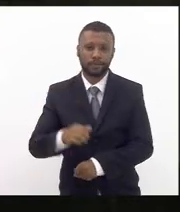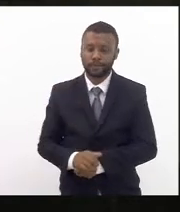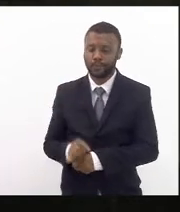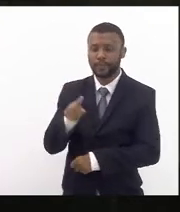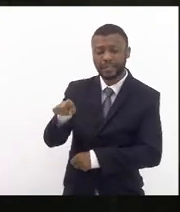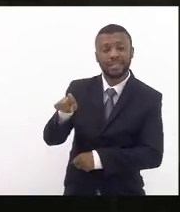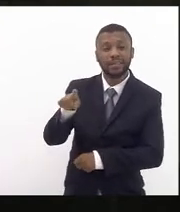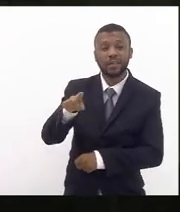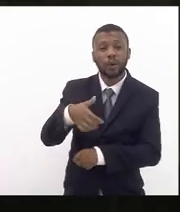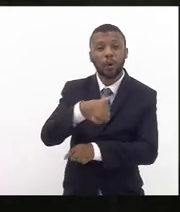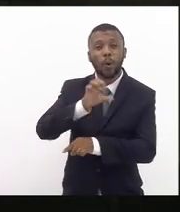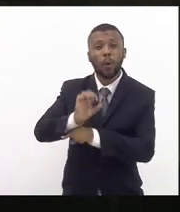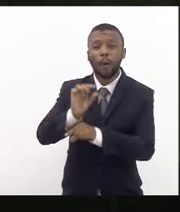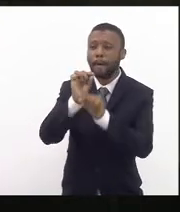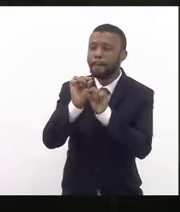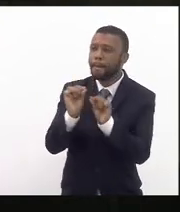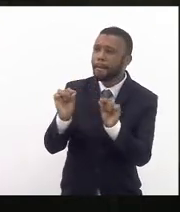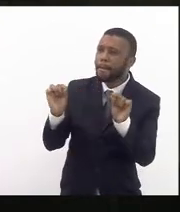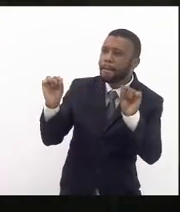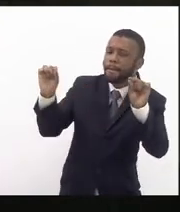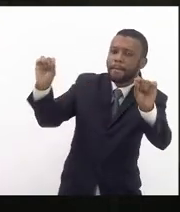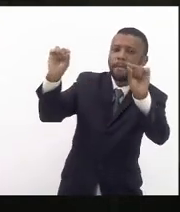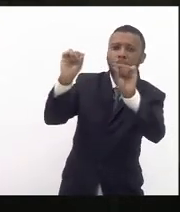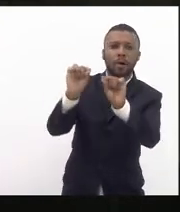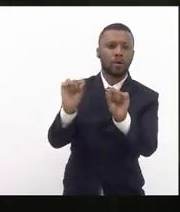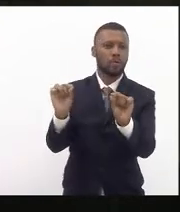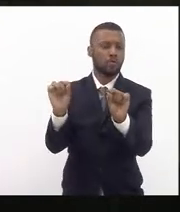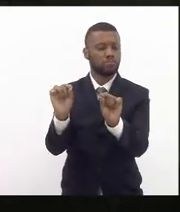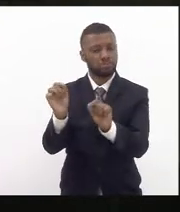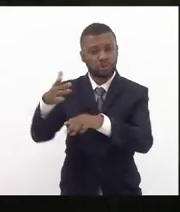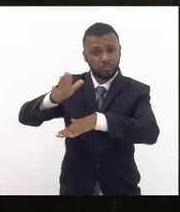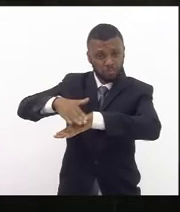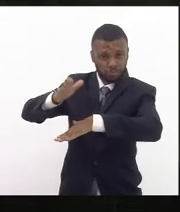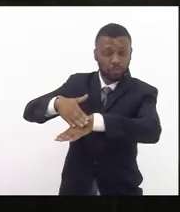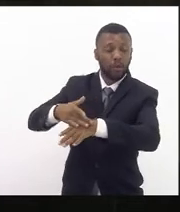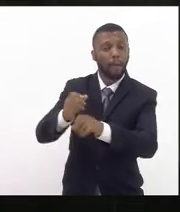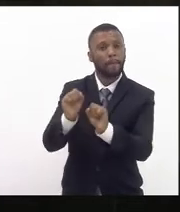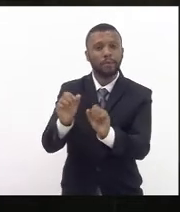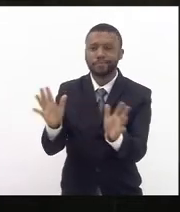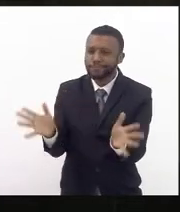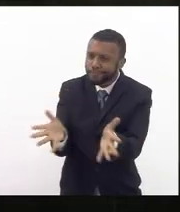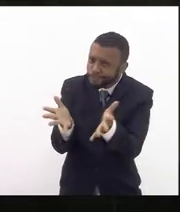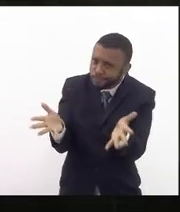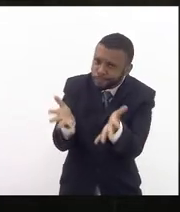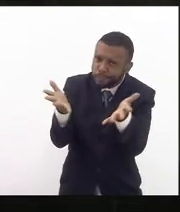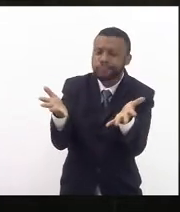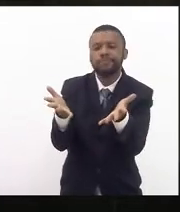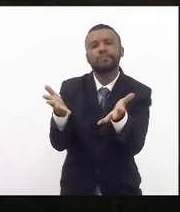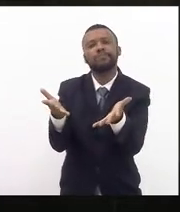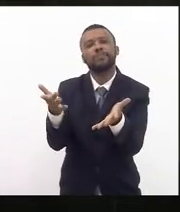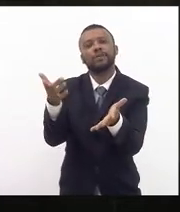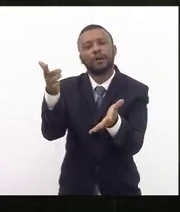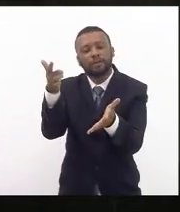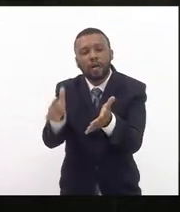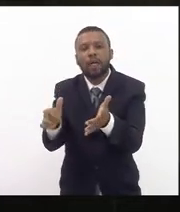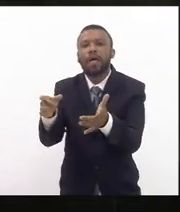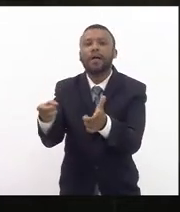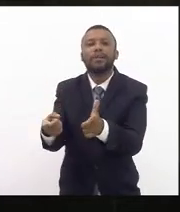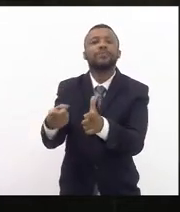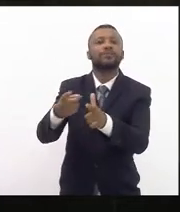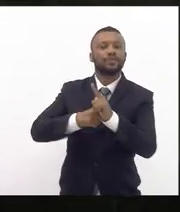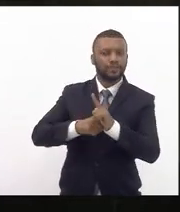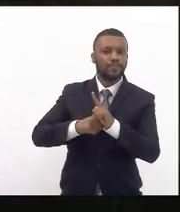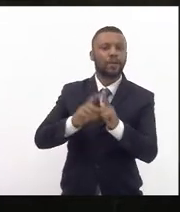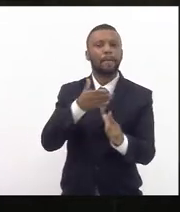os estados que assim puderem são estimulados a emitir dívida pública